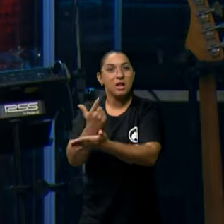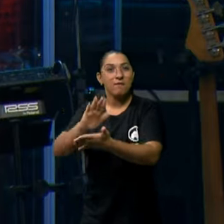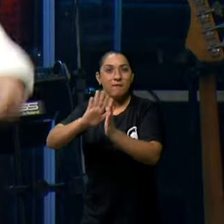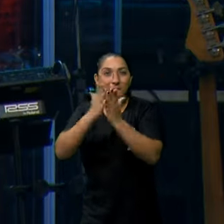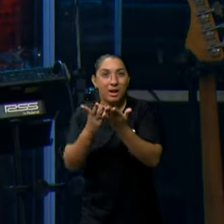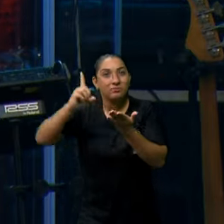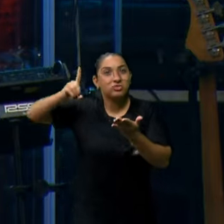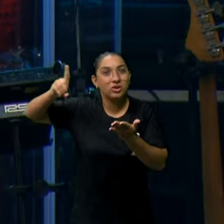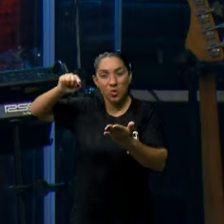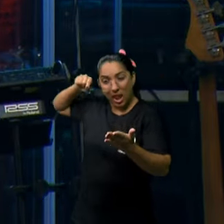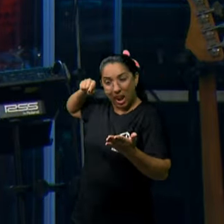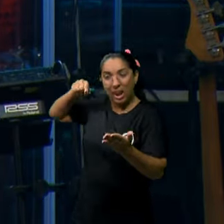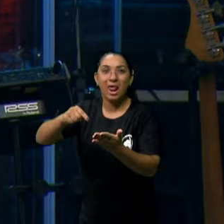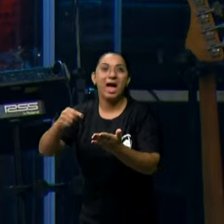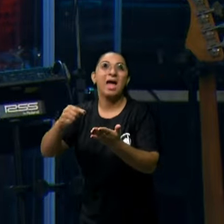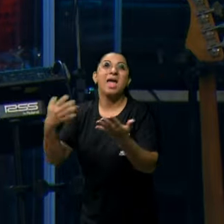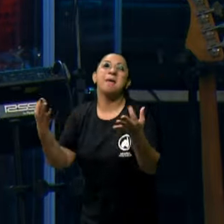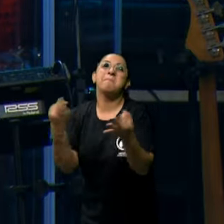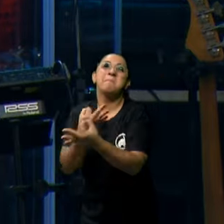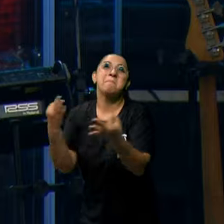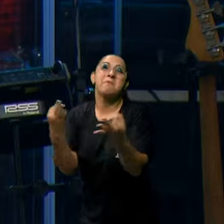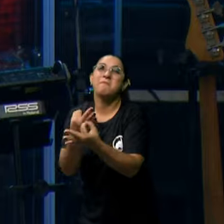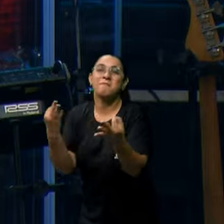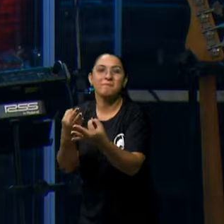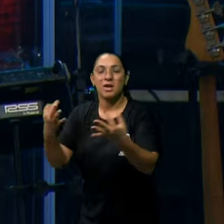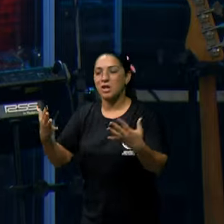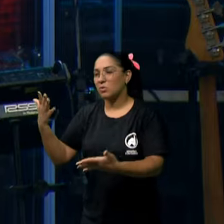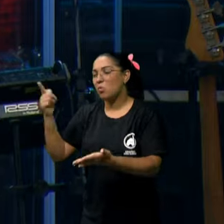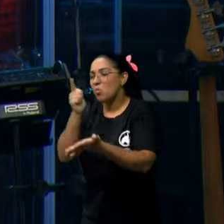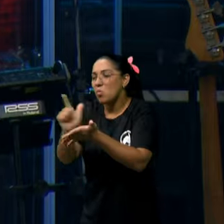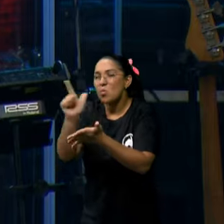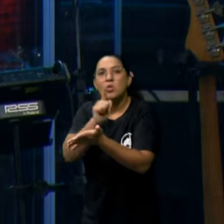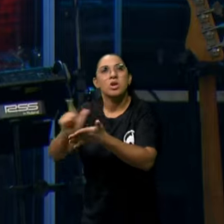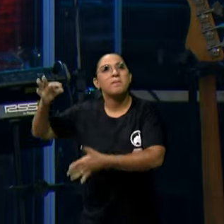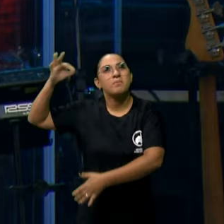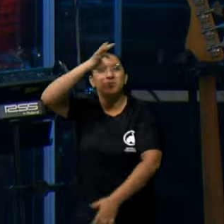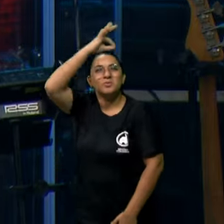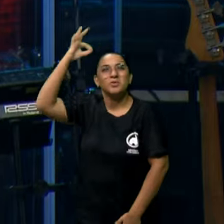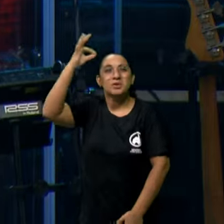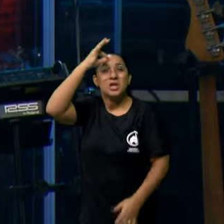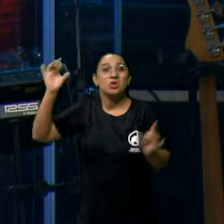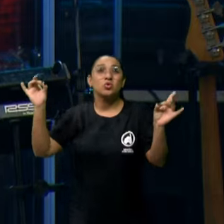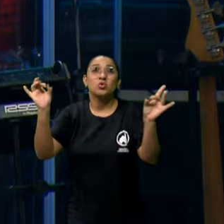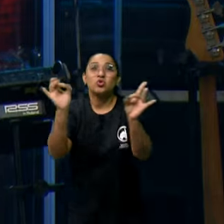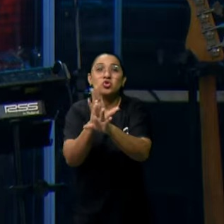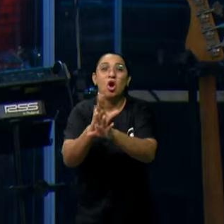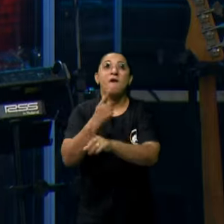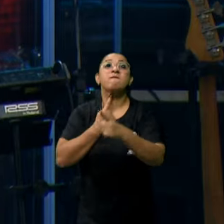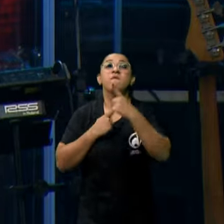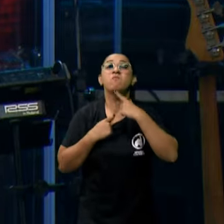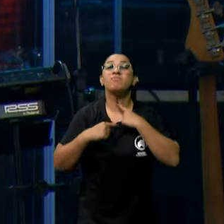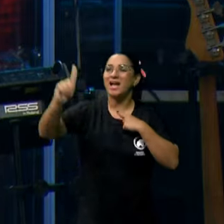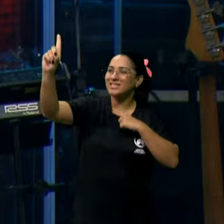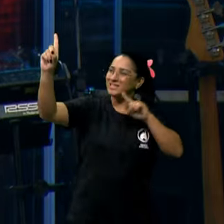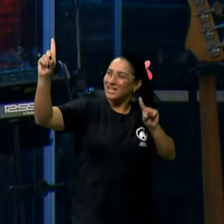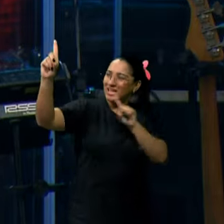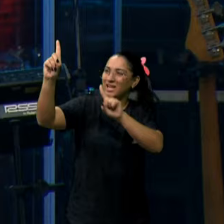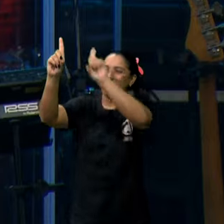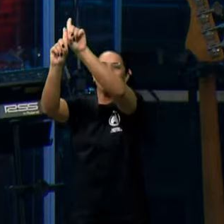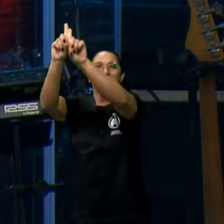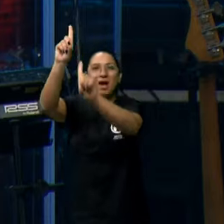disso porque aqui neste livro Só está escrito a vontade do meu pai porque não faz tanta vontade se não